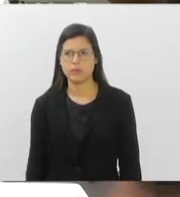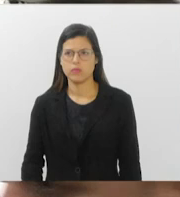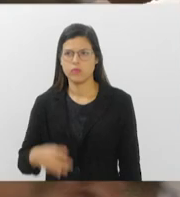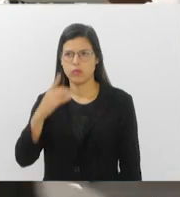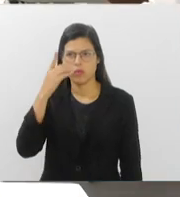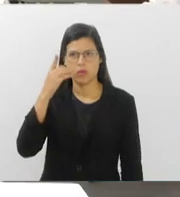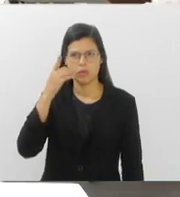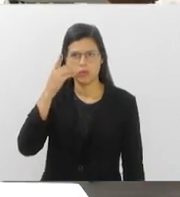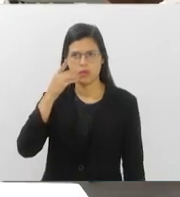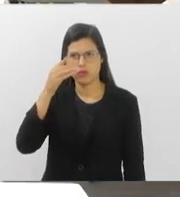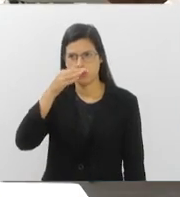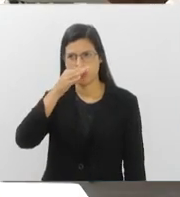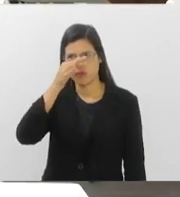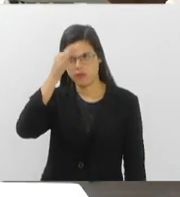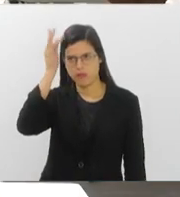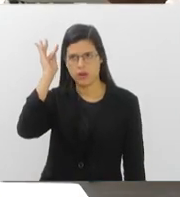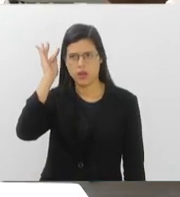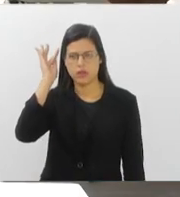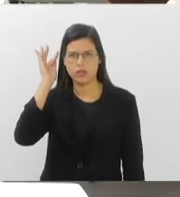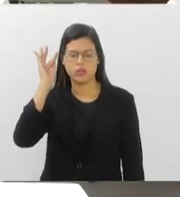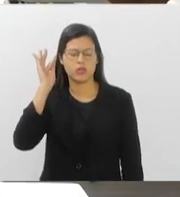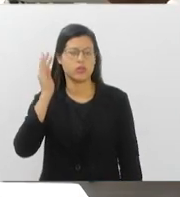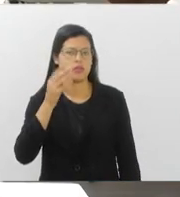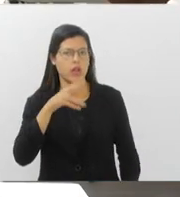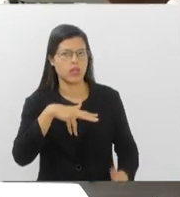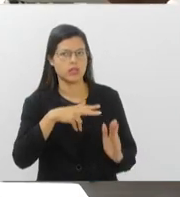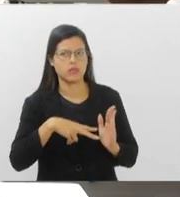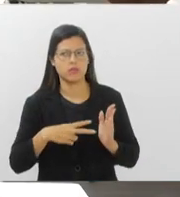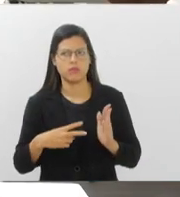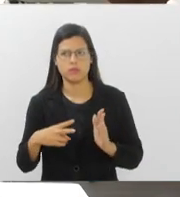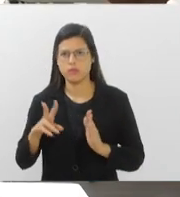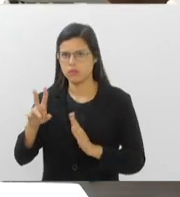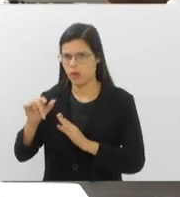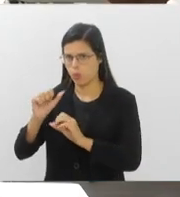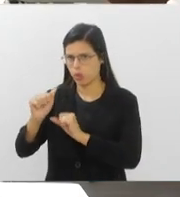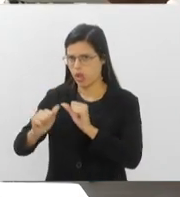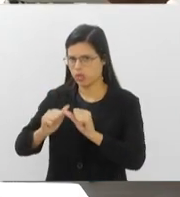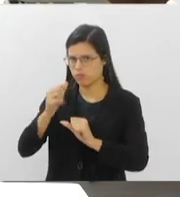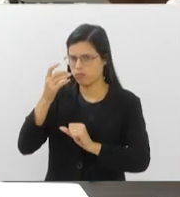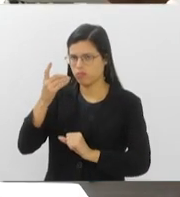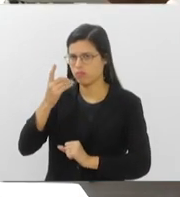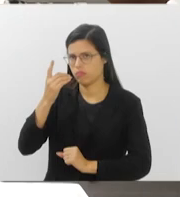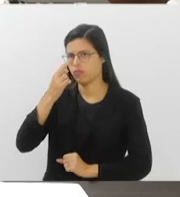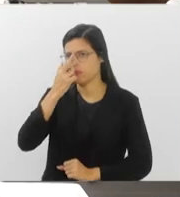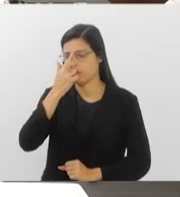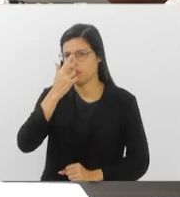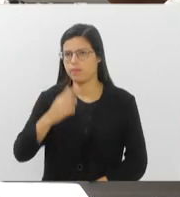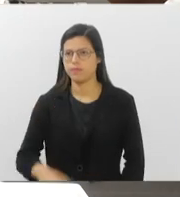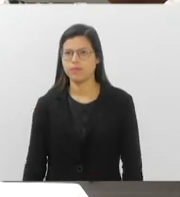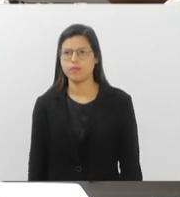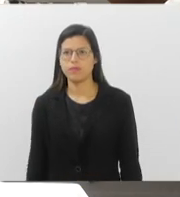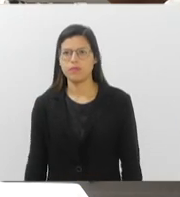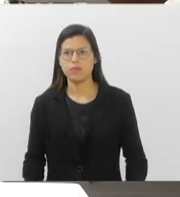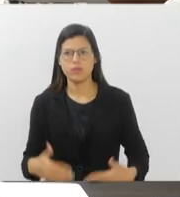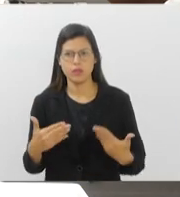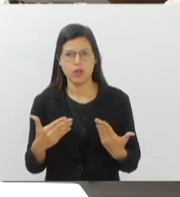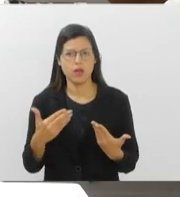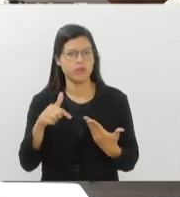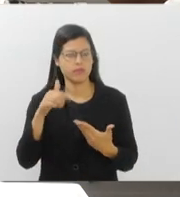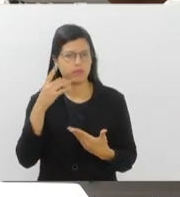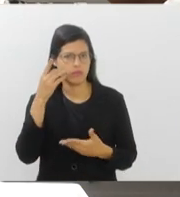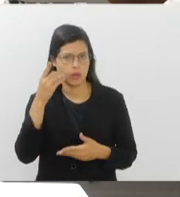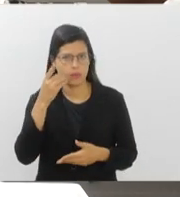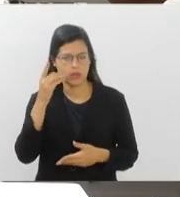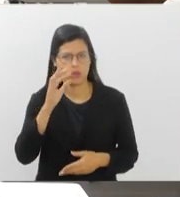dando aqui uma lida. Vai alterar, deputado? É porque, considerando o que o deputado Flávio está dizendo, porque, assim, a